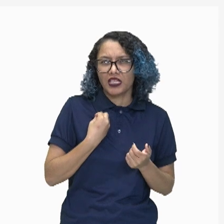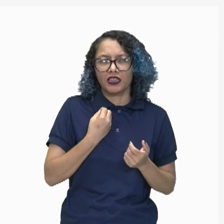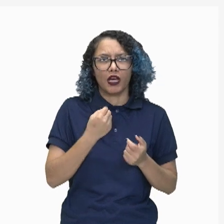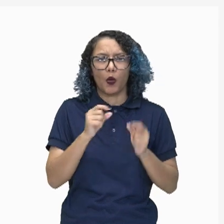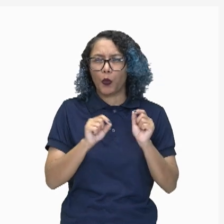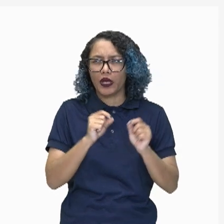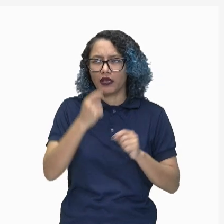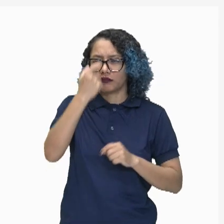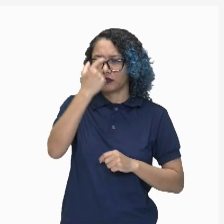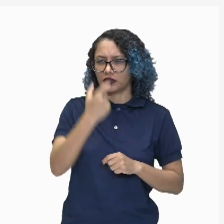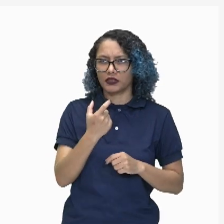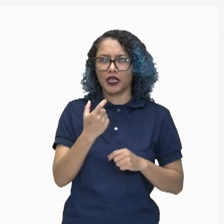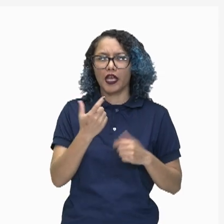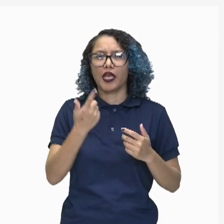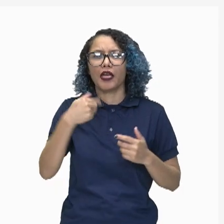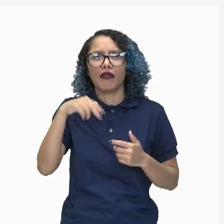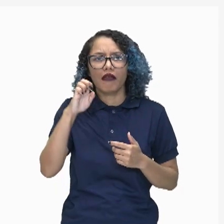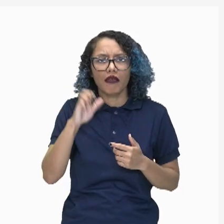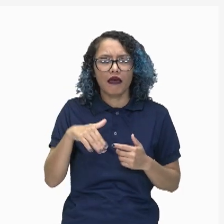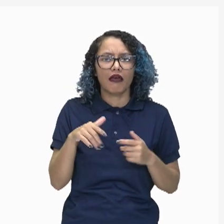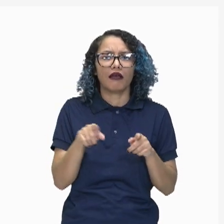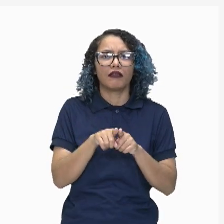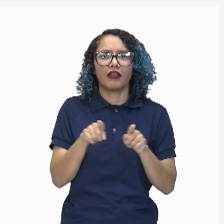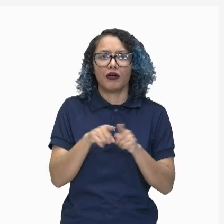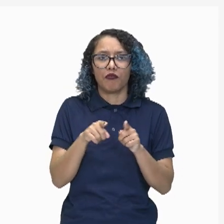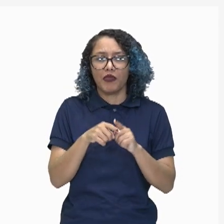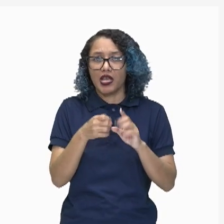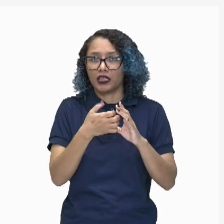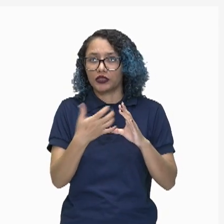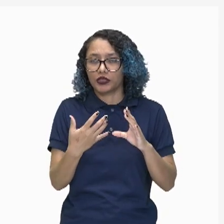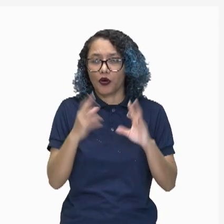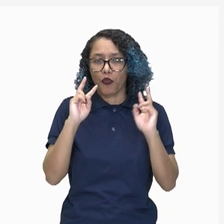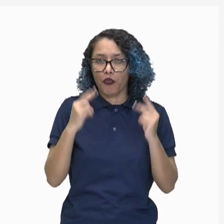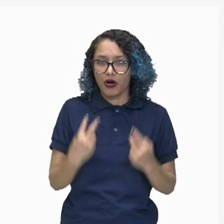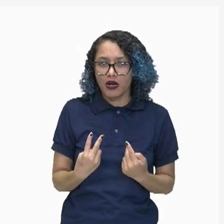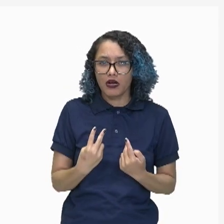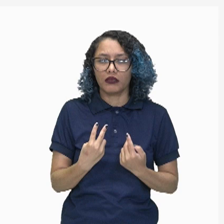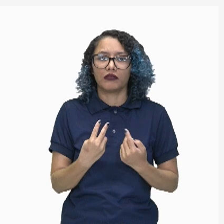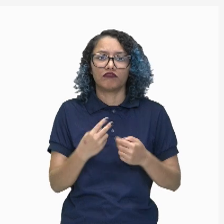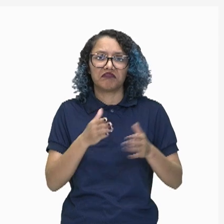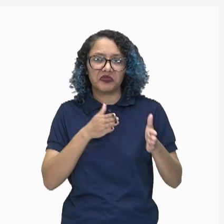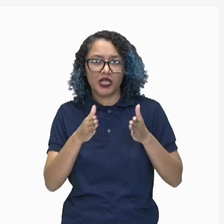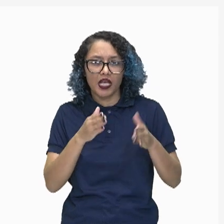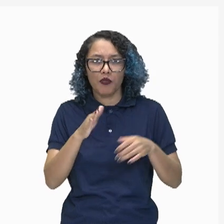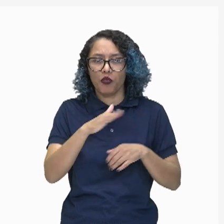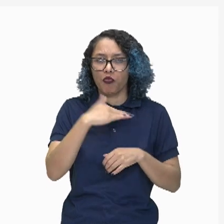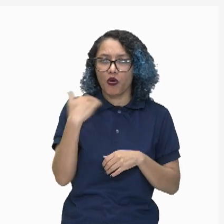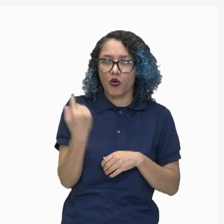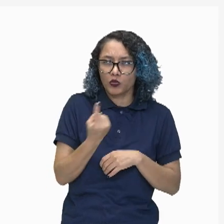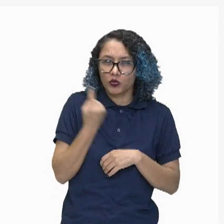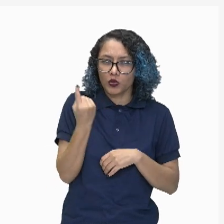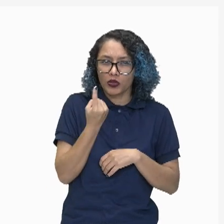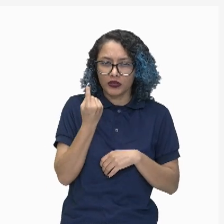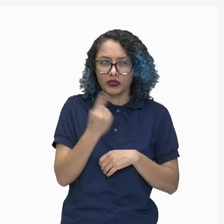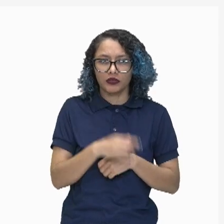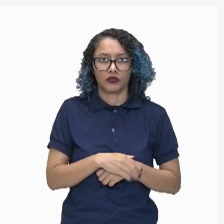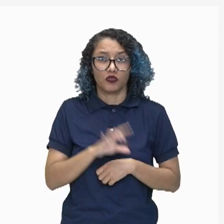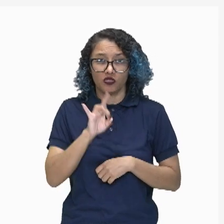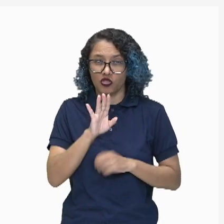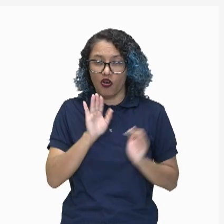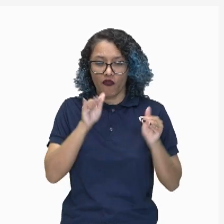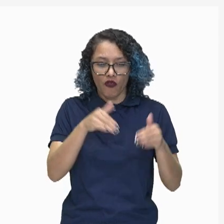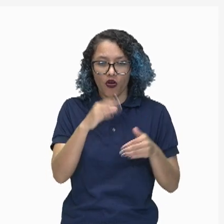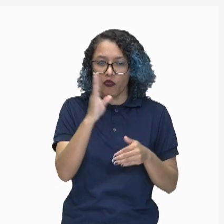Eles abordavam temas como a condição humana, existência, tempo, morte e solidão, transcendiam as fronteiras do Brasil e dialogavam